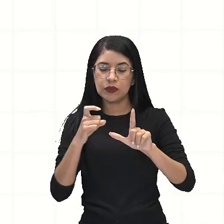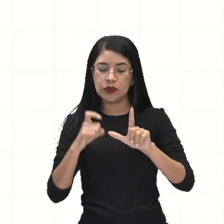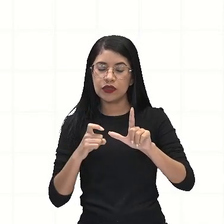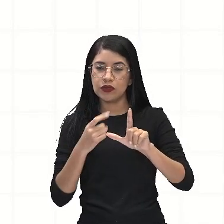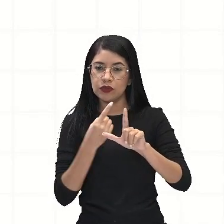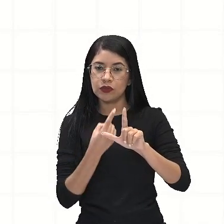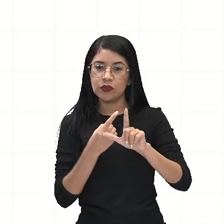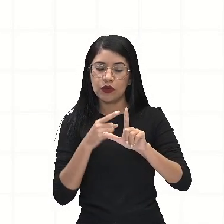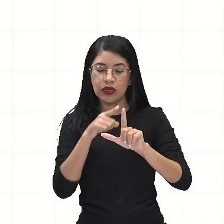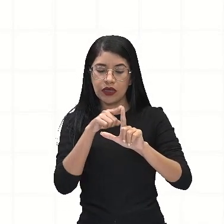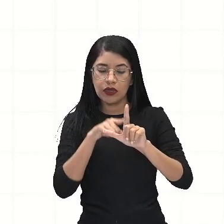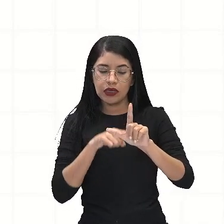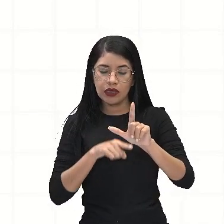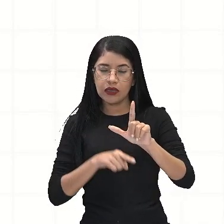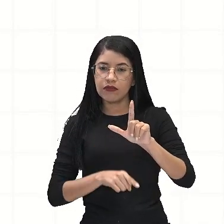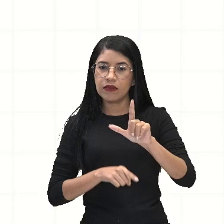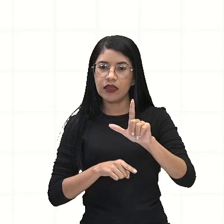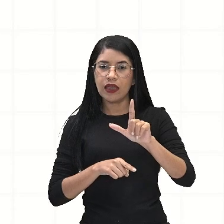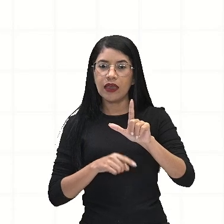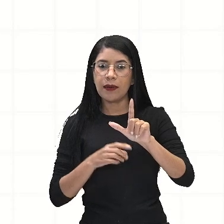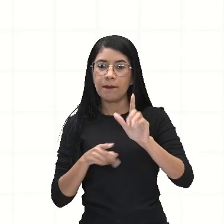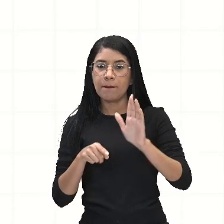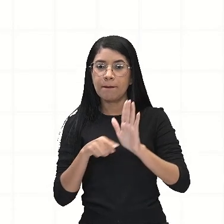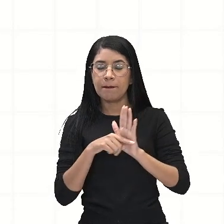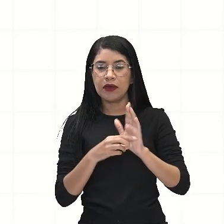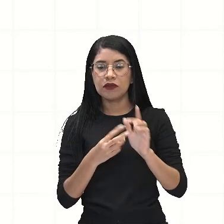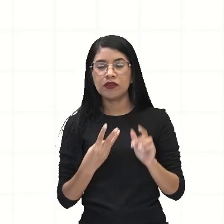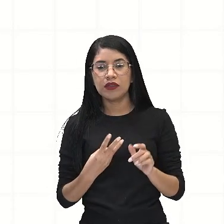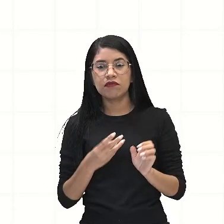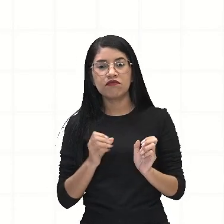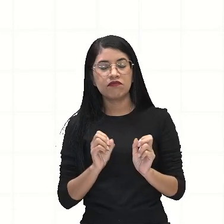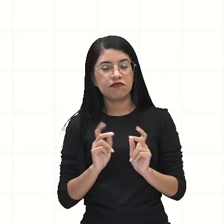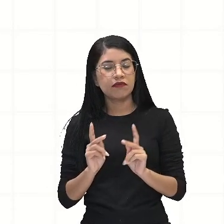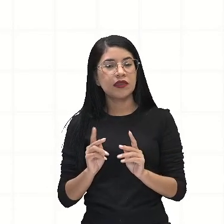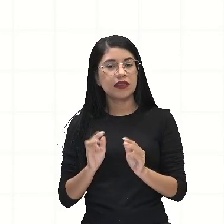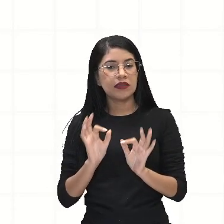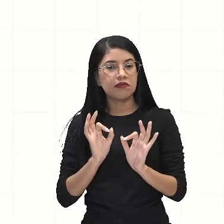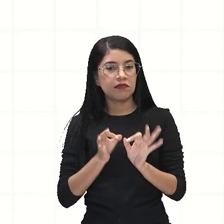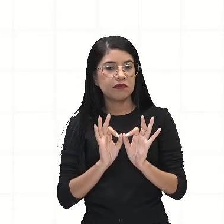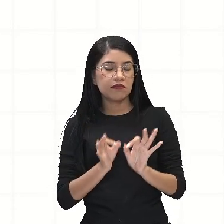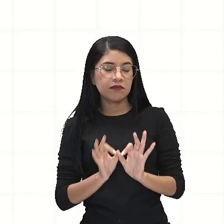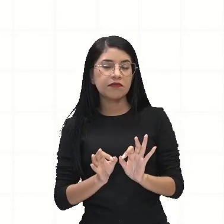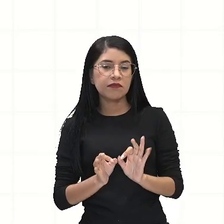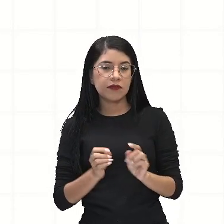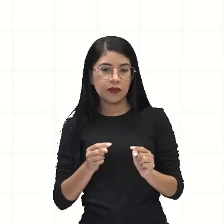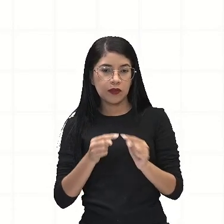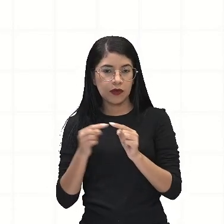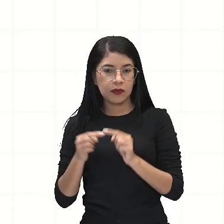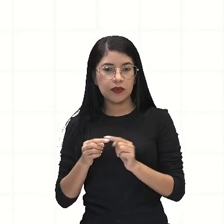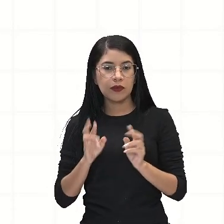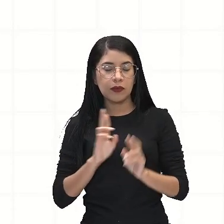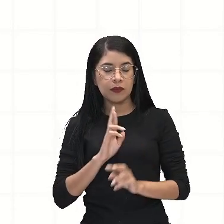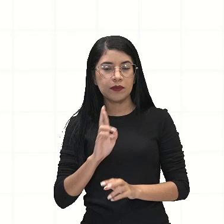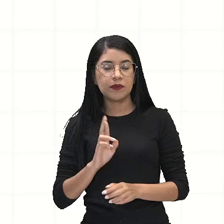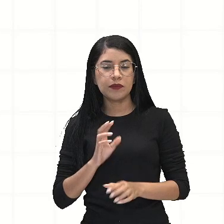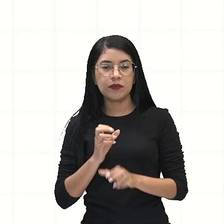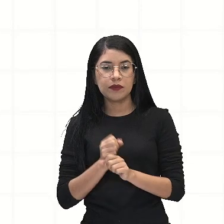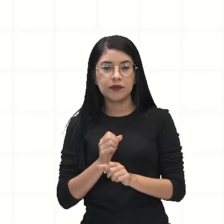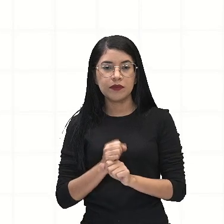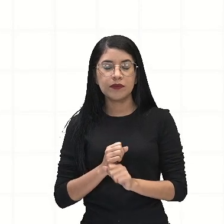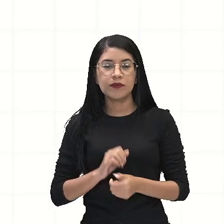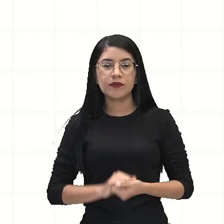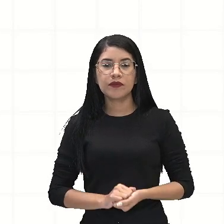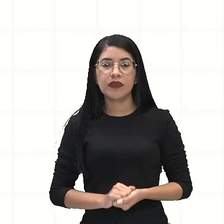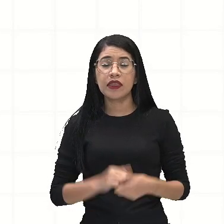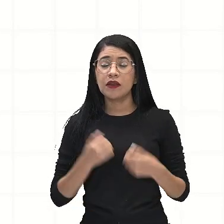E o y do vértice tem que ser igual a menos 3. Muito bem, é isso mesmo. Tudo certo? Então, eu tenho